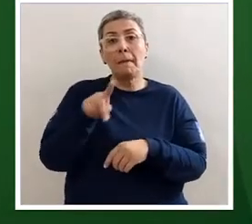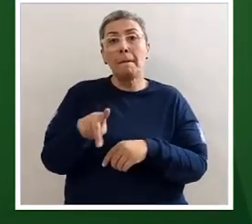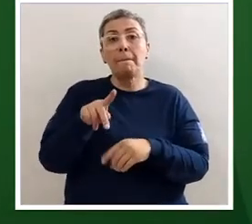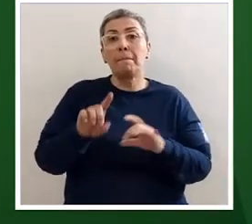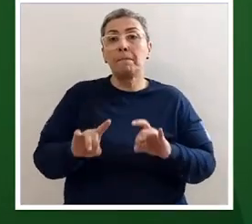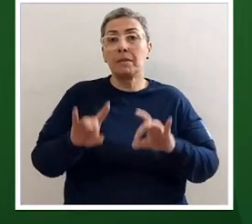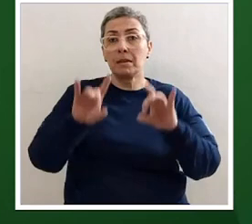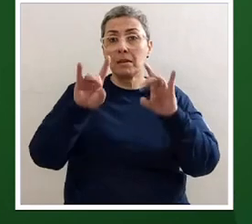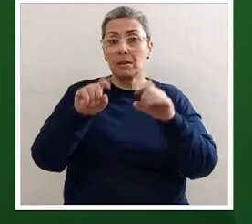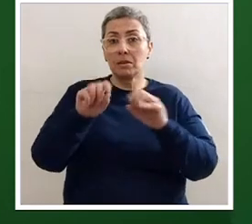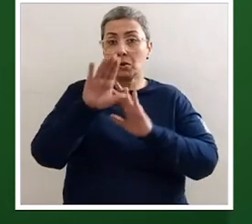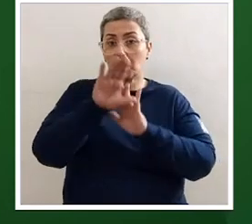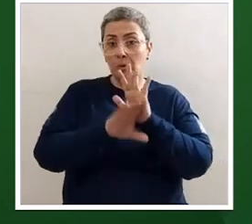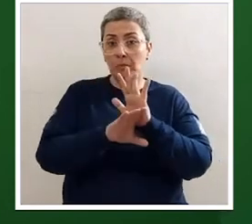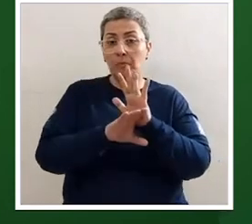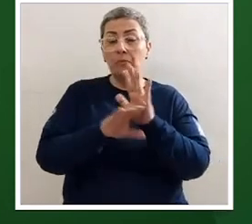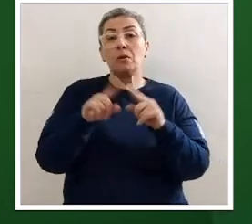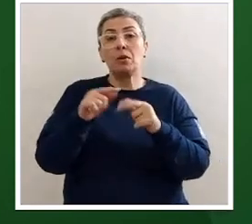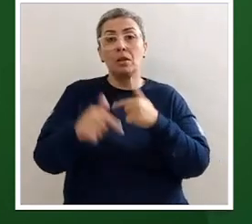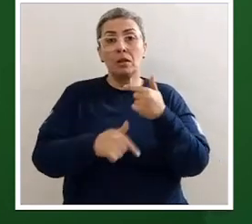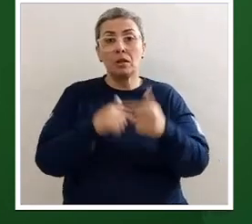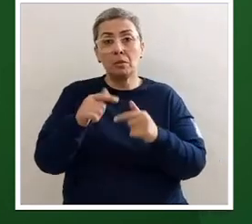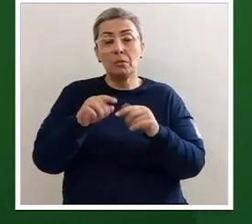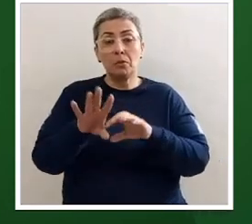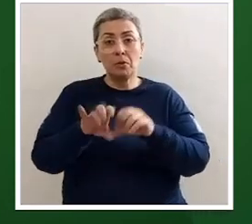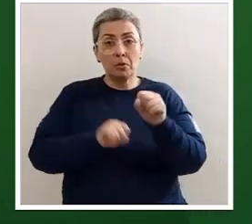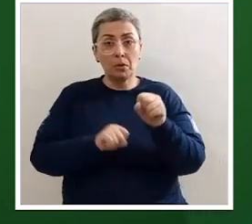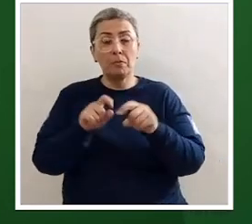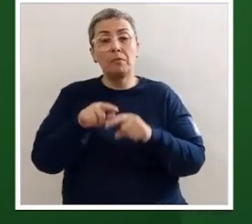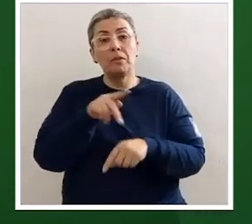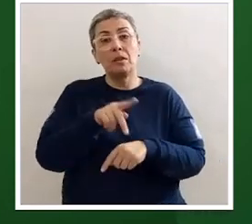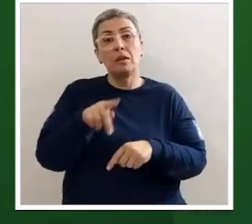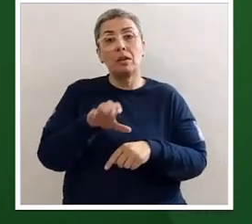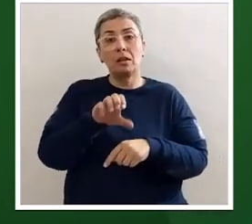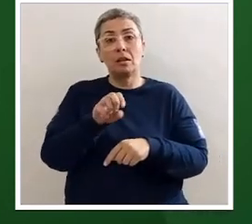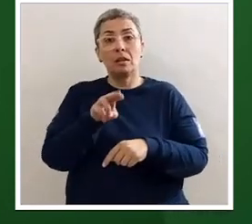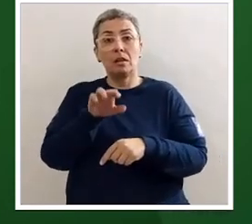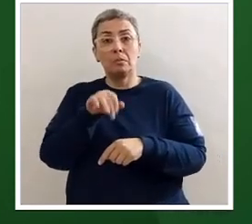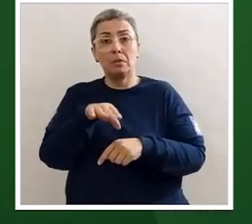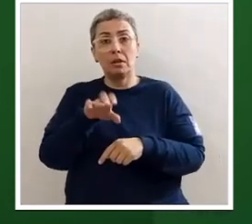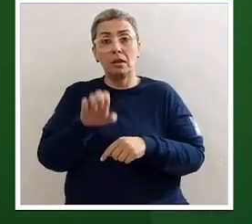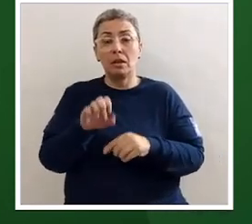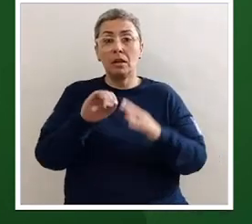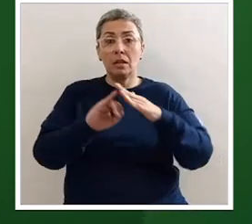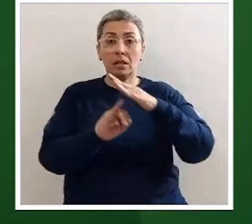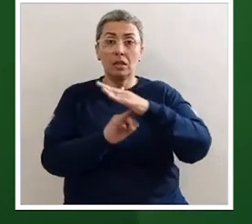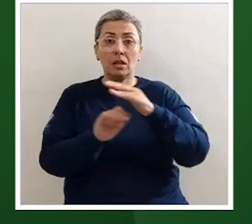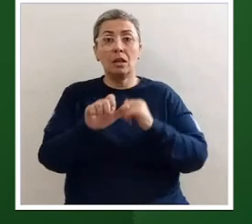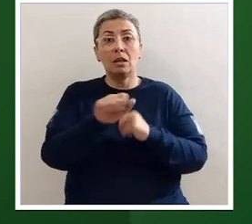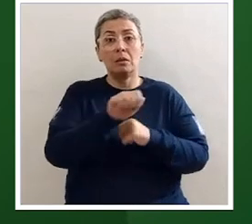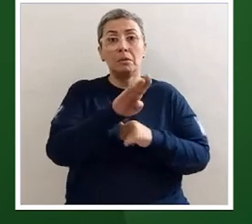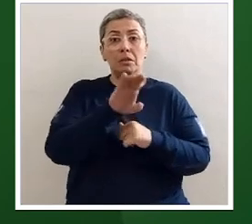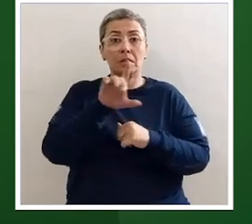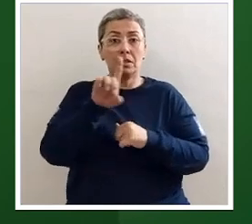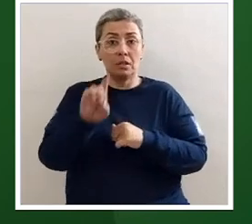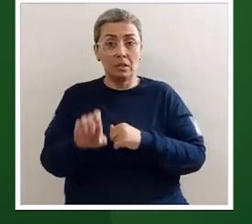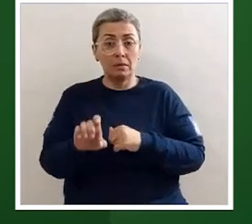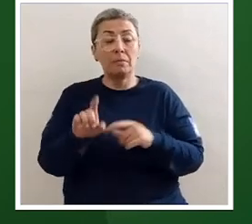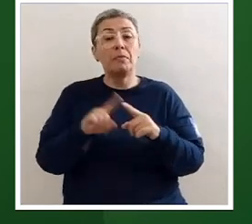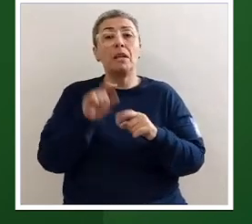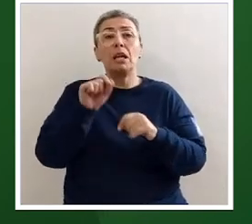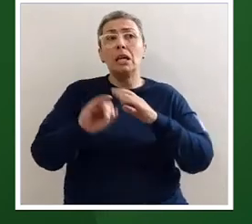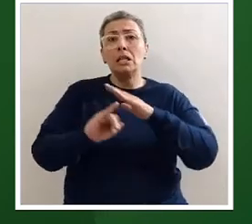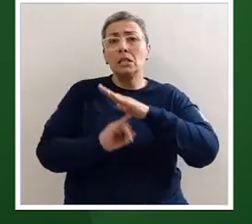especialista em currículo que trabalha com formação a professora Carmem Palmeiras ao Instituto ABC e